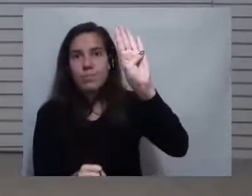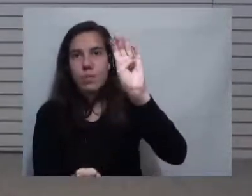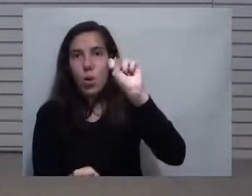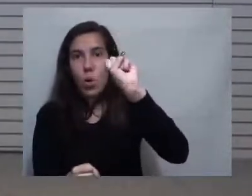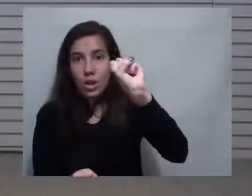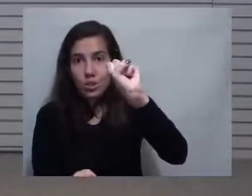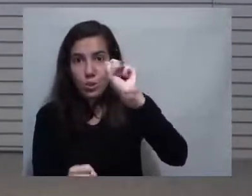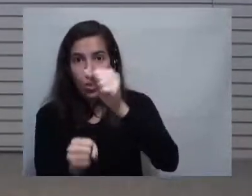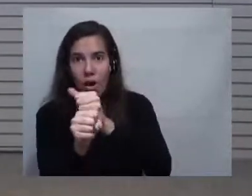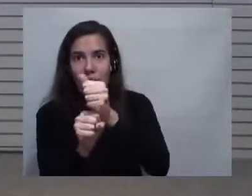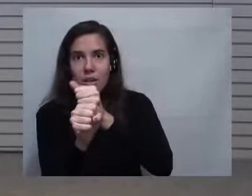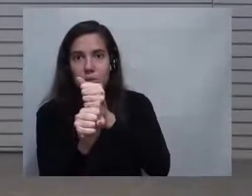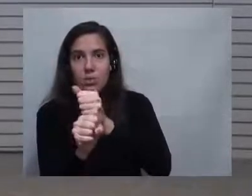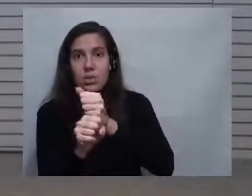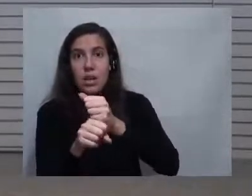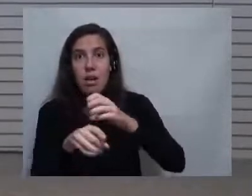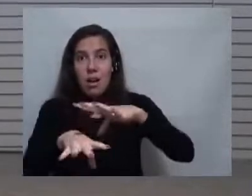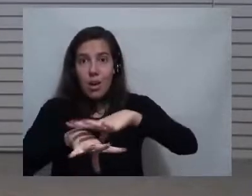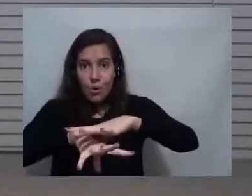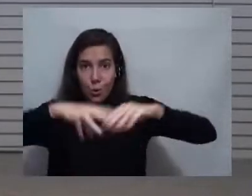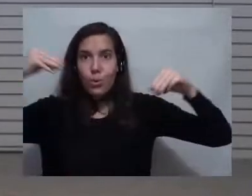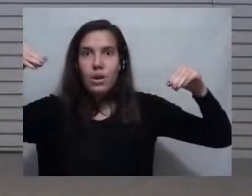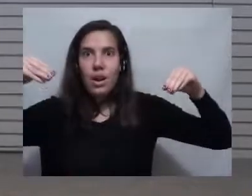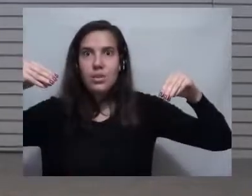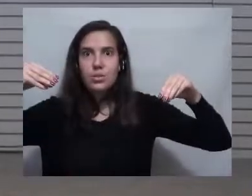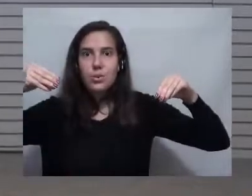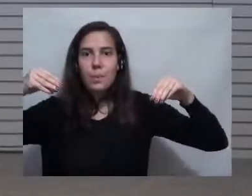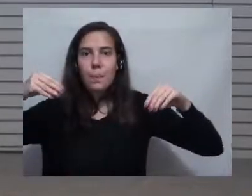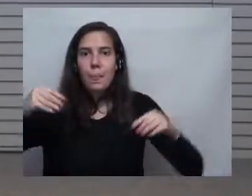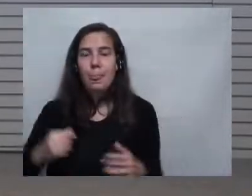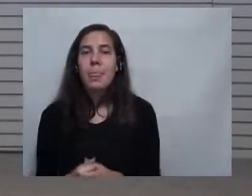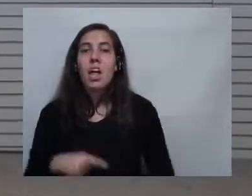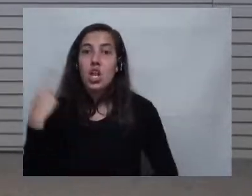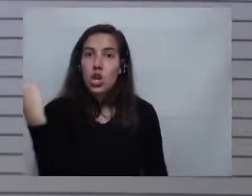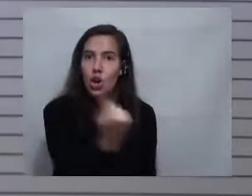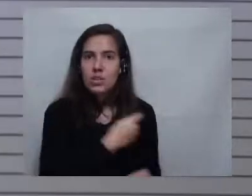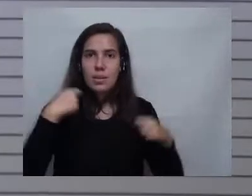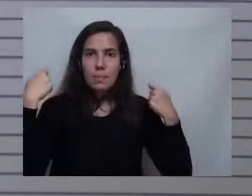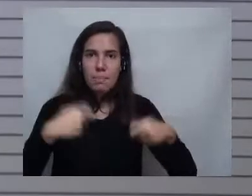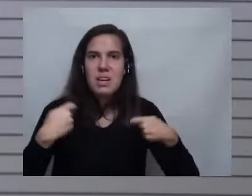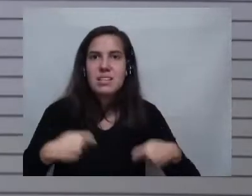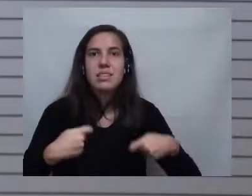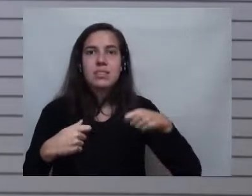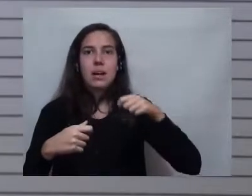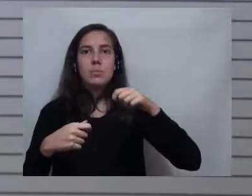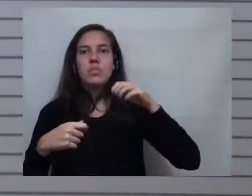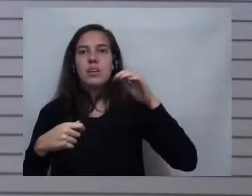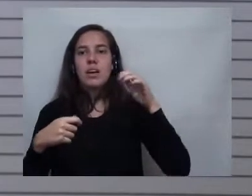porque ele cura hoje ou então Evangelho é só uma história